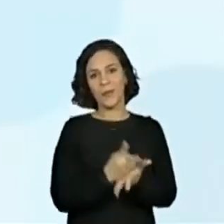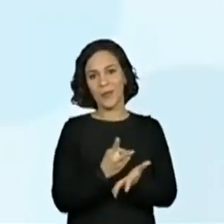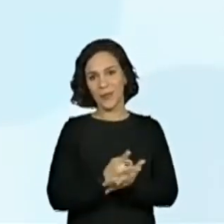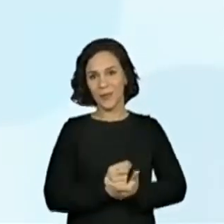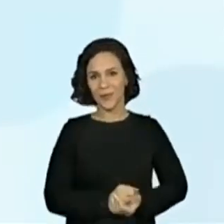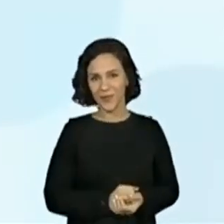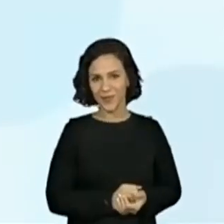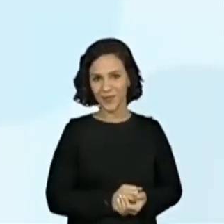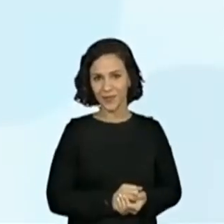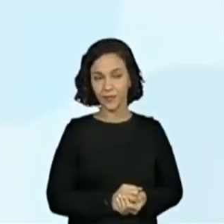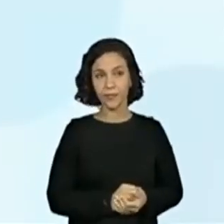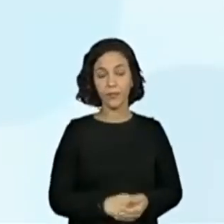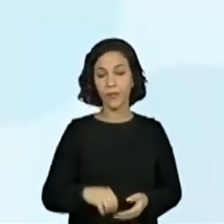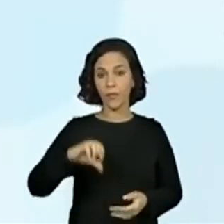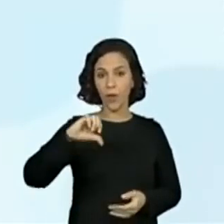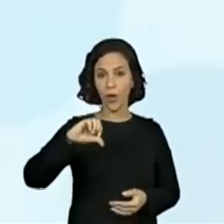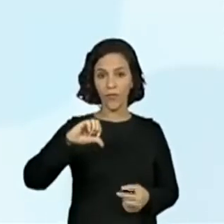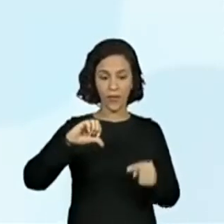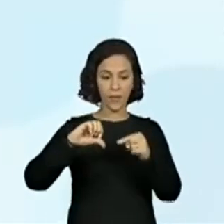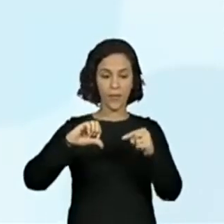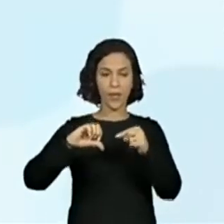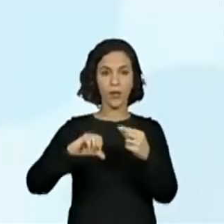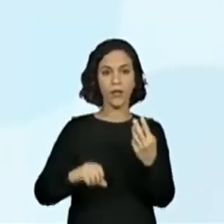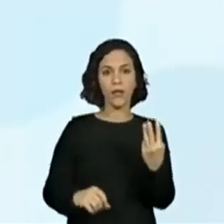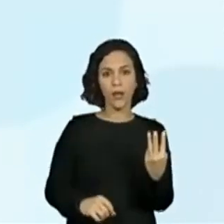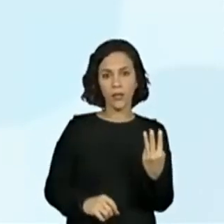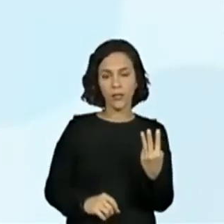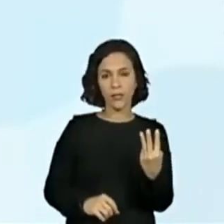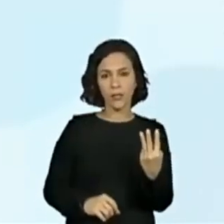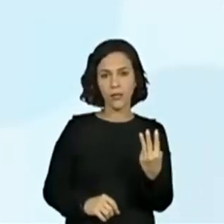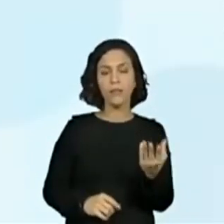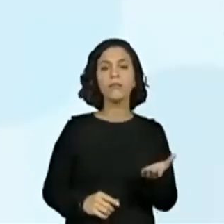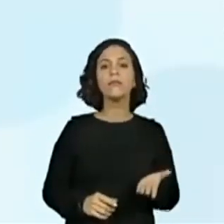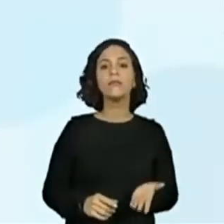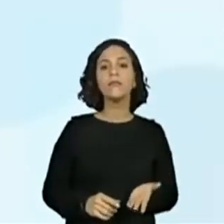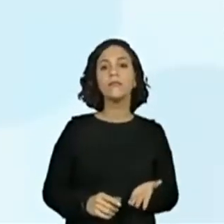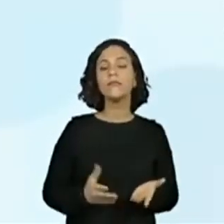4. 9 menos 3 é igual a